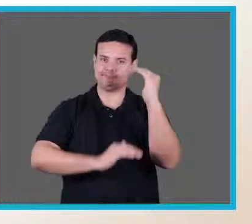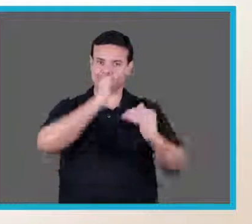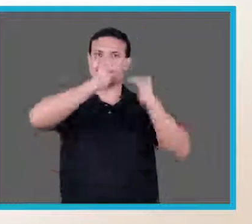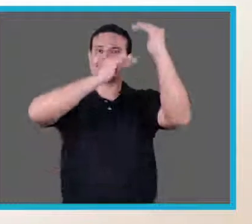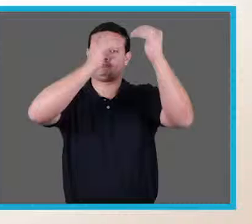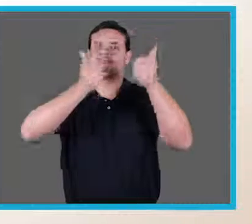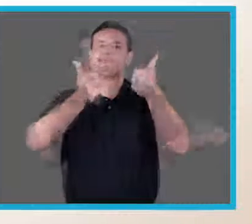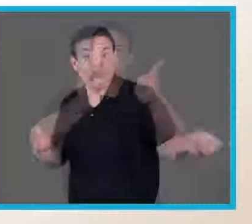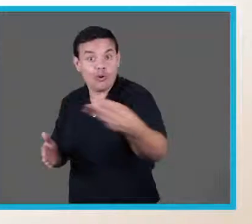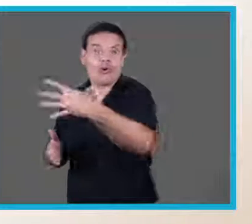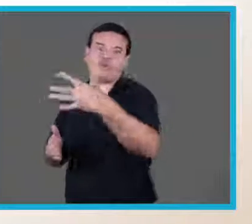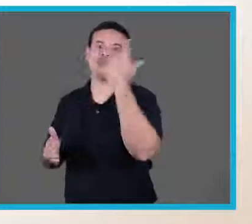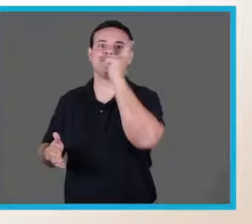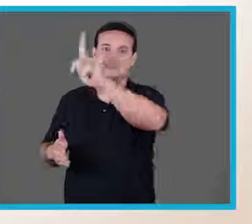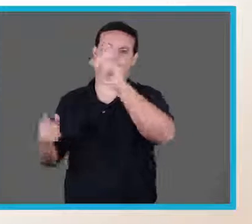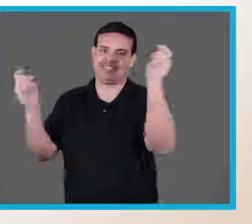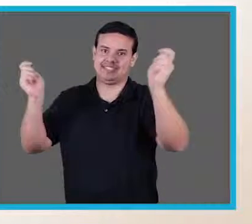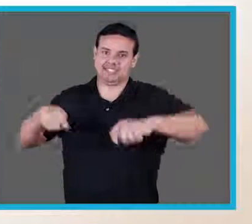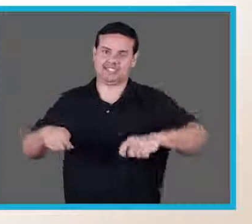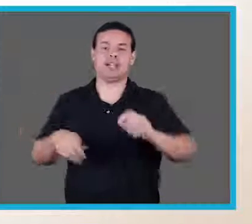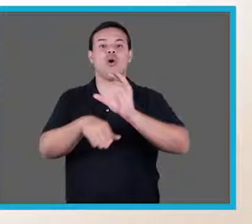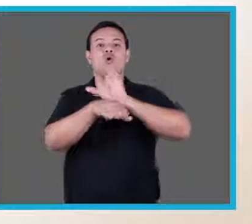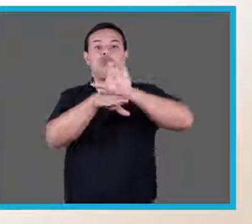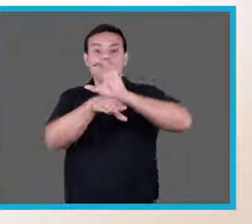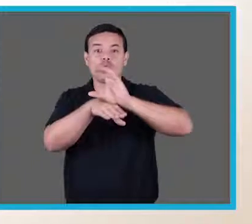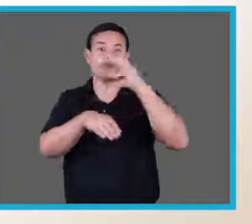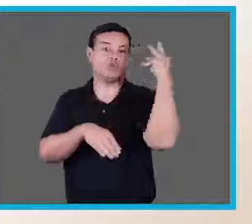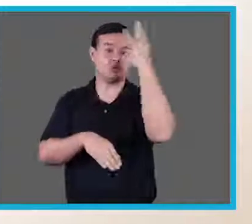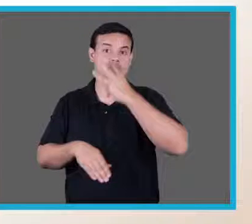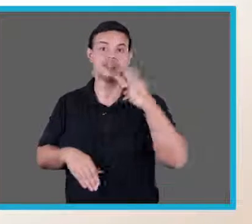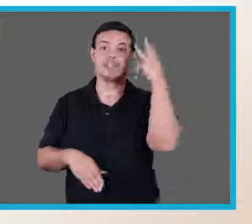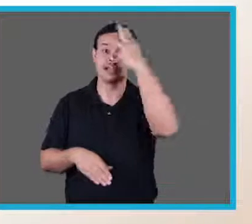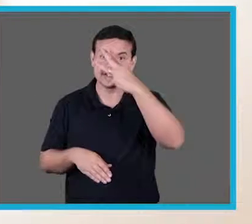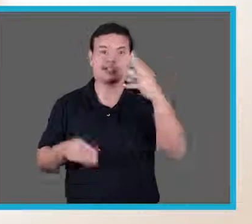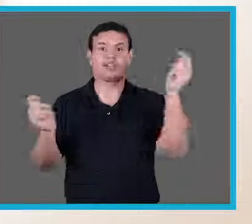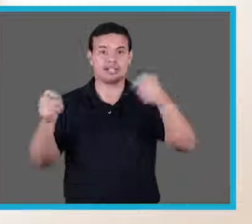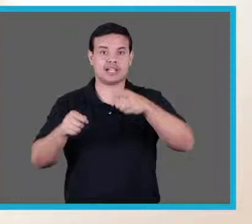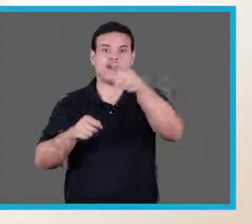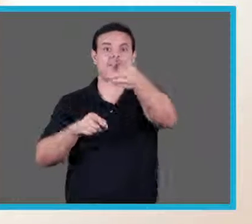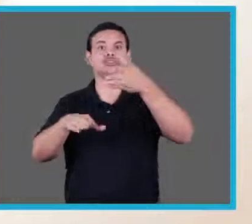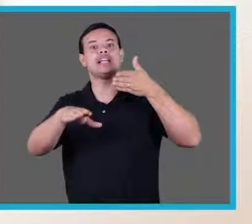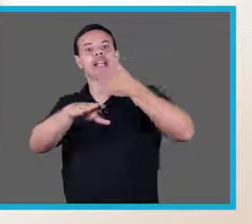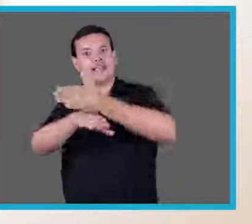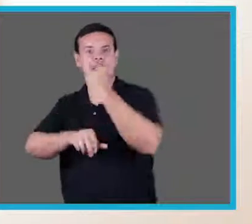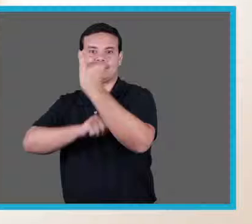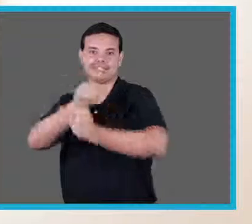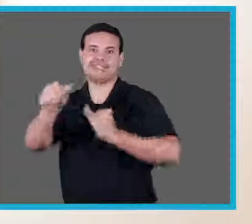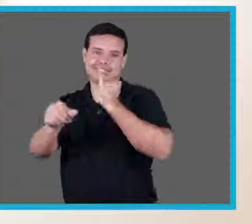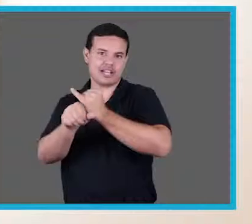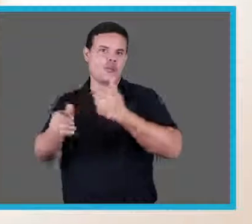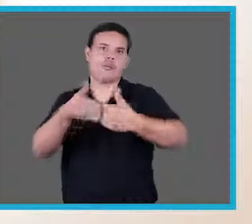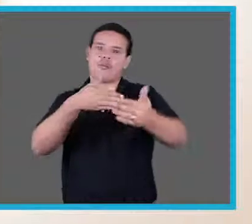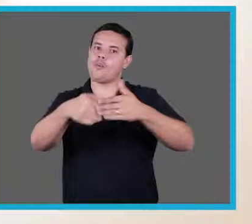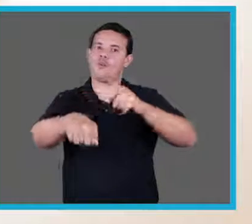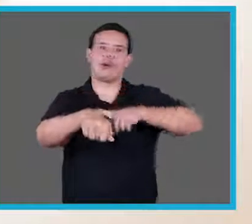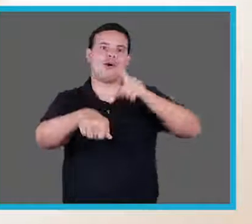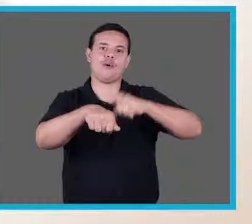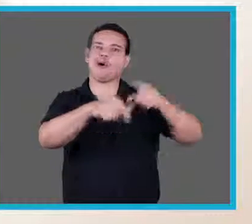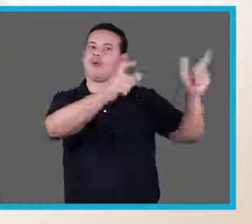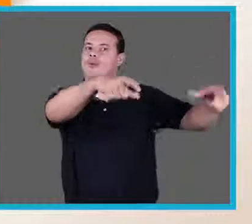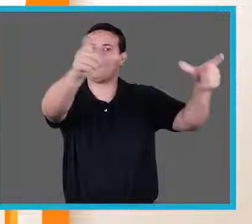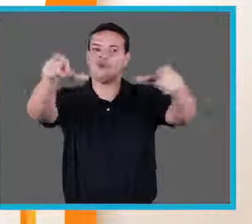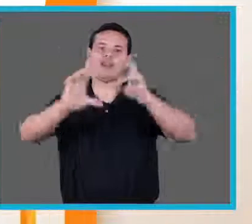sucesso da sua empresa. Em apenas 3 horas de curso, você pode ampliar os seus conhecimentos. E o melhor, acesse o conteúdo